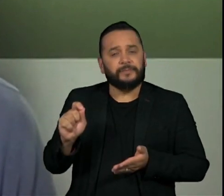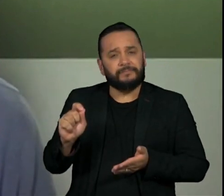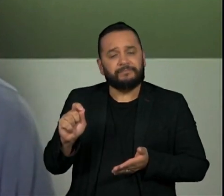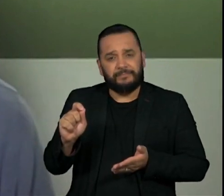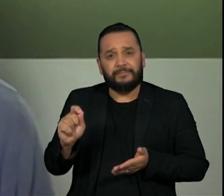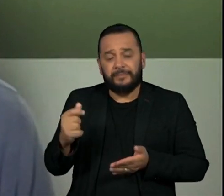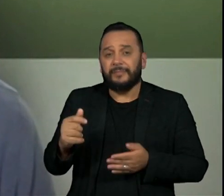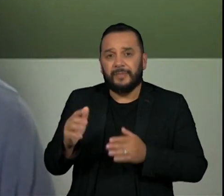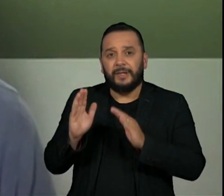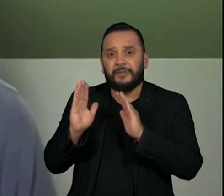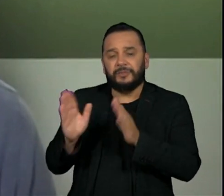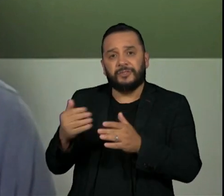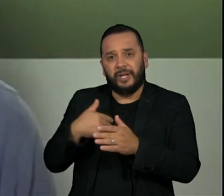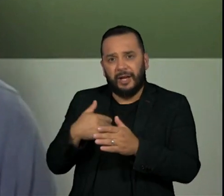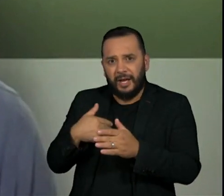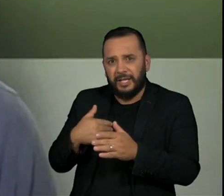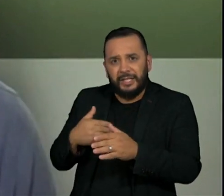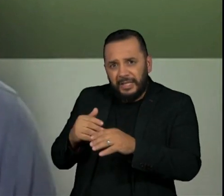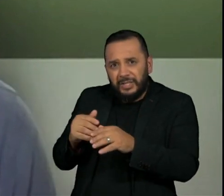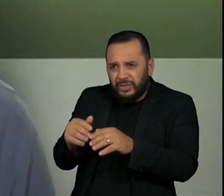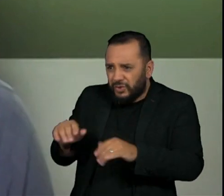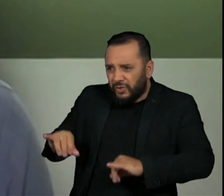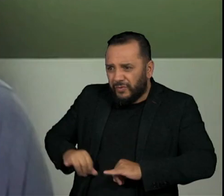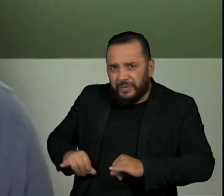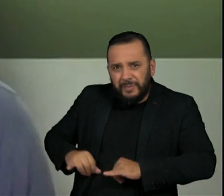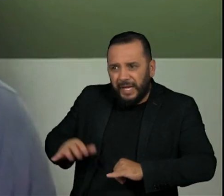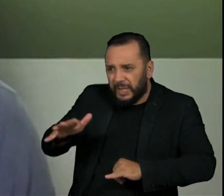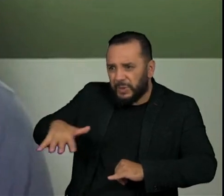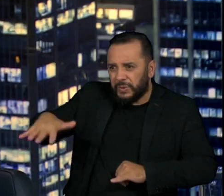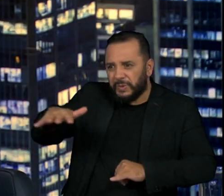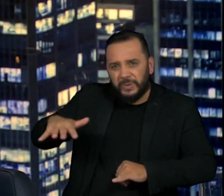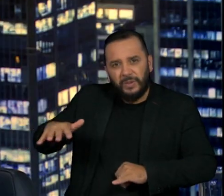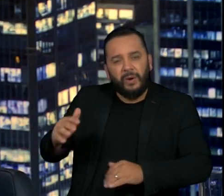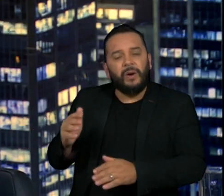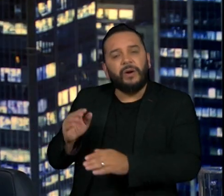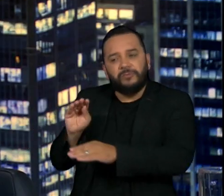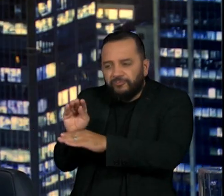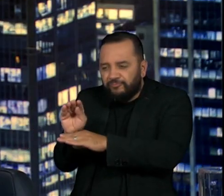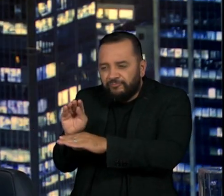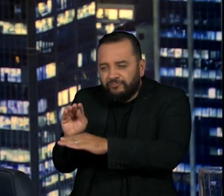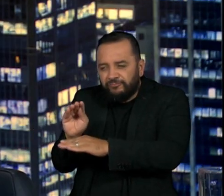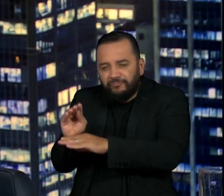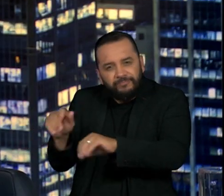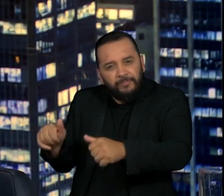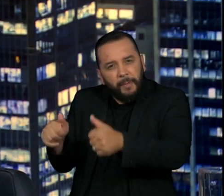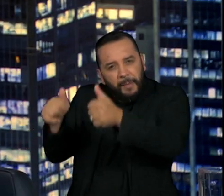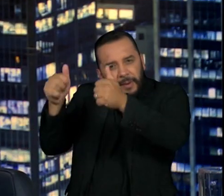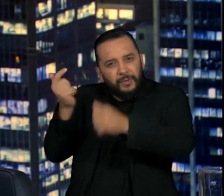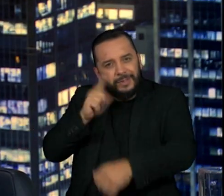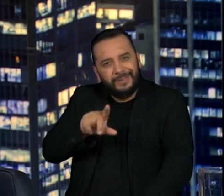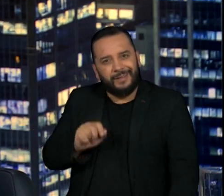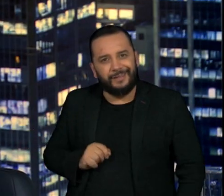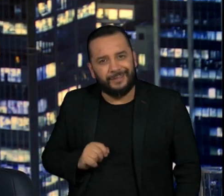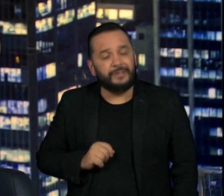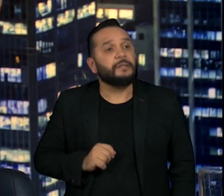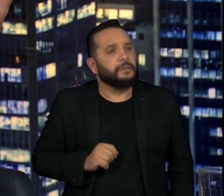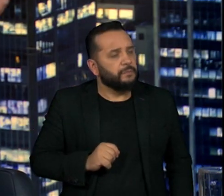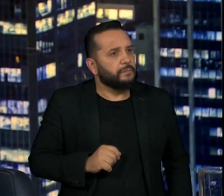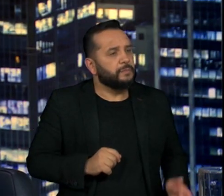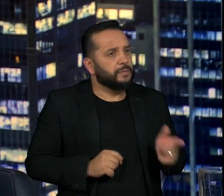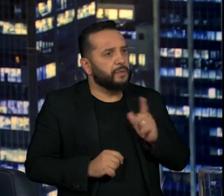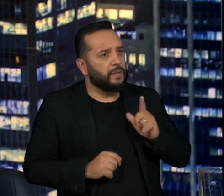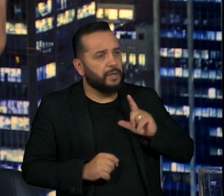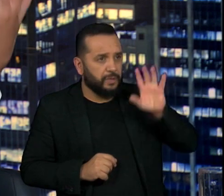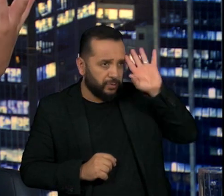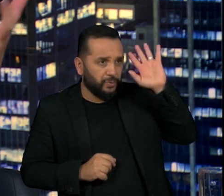desse sofrimento que atualmente está se expressando dessas formas trágicas. E a gente não deixa de acreditar que as soluções, né, em todos os pontos,